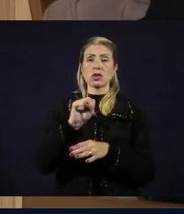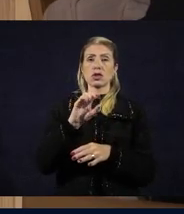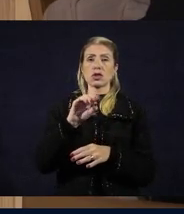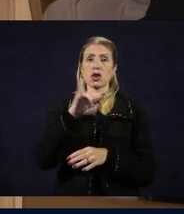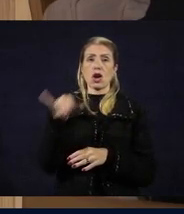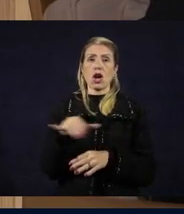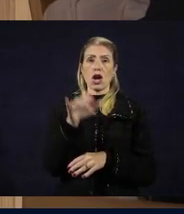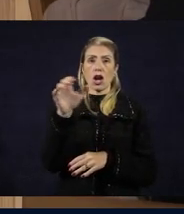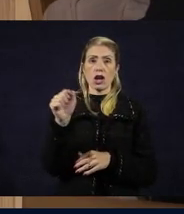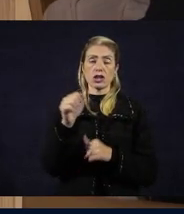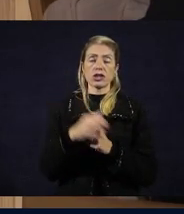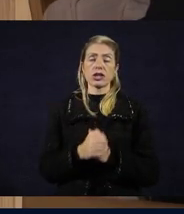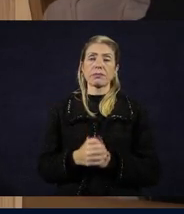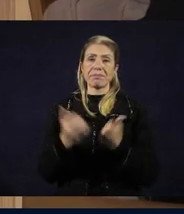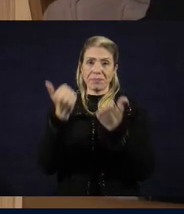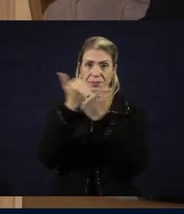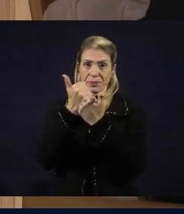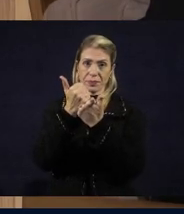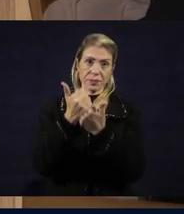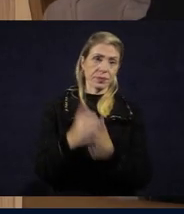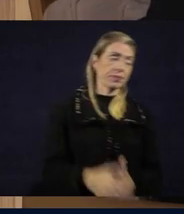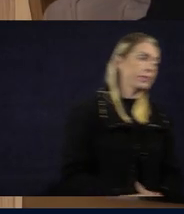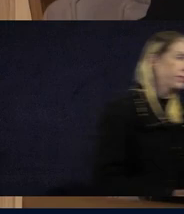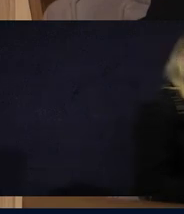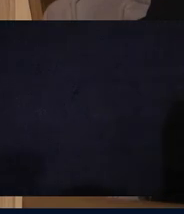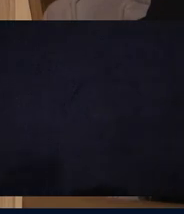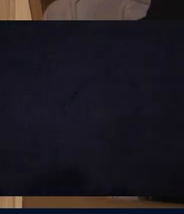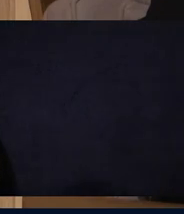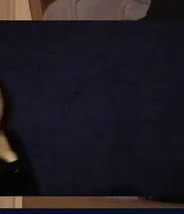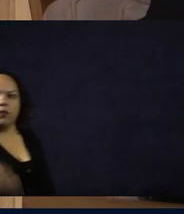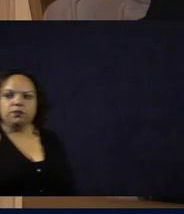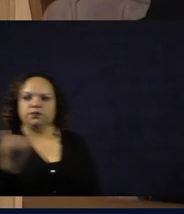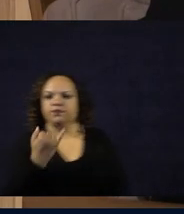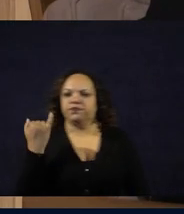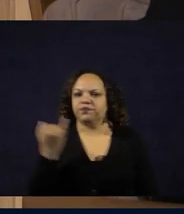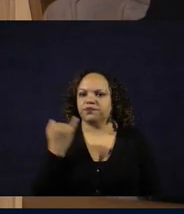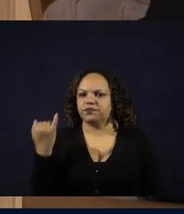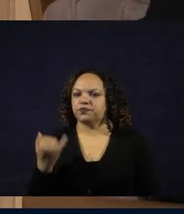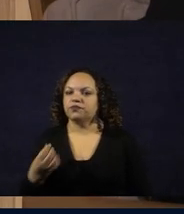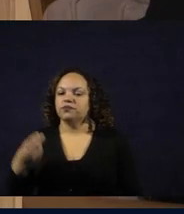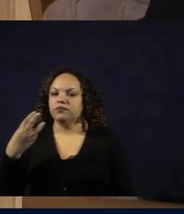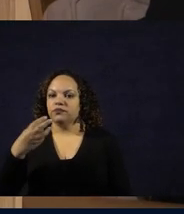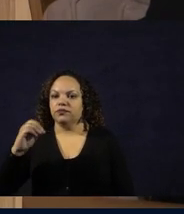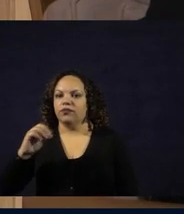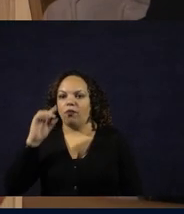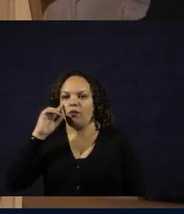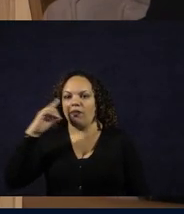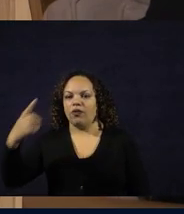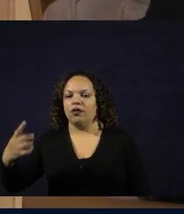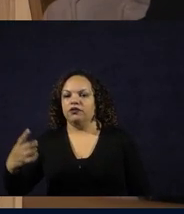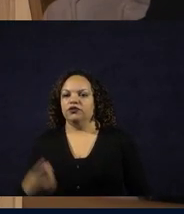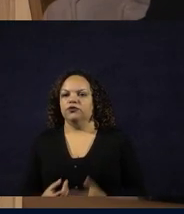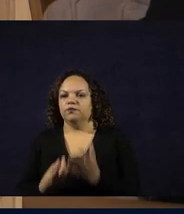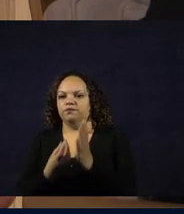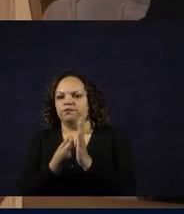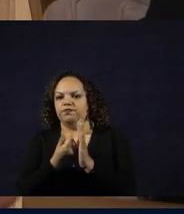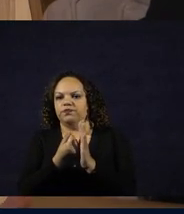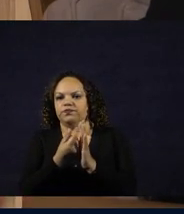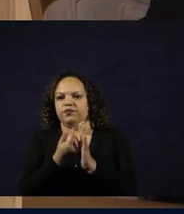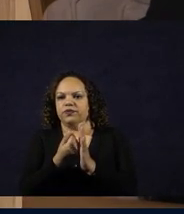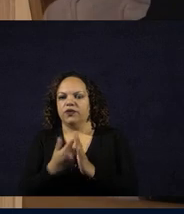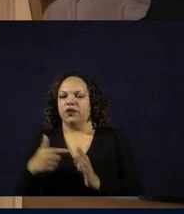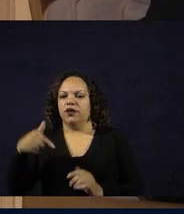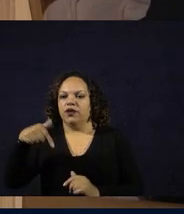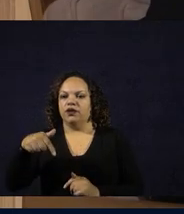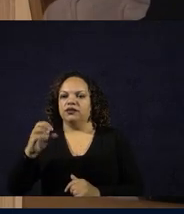porto de Itaqui Um porto tão importante para o arco Norte são mais de 30 dias isso aí encarece em